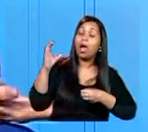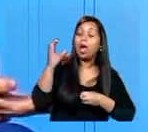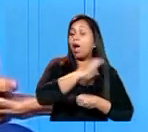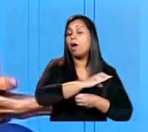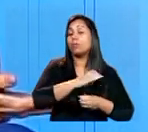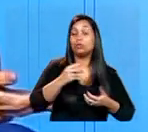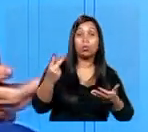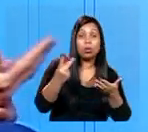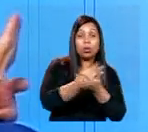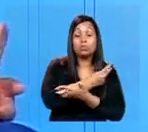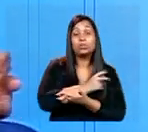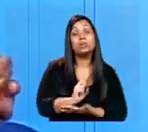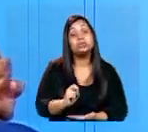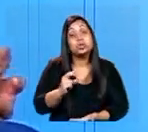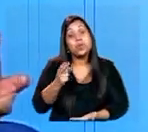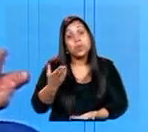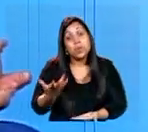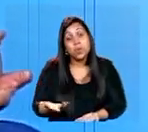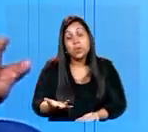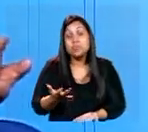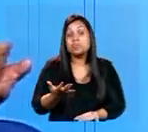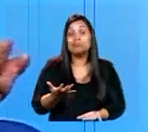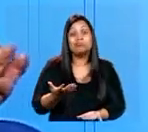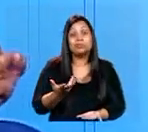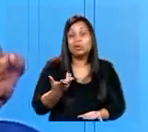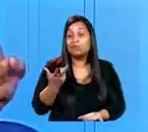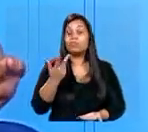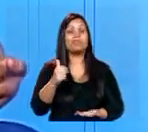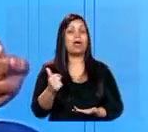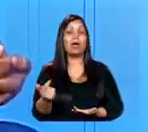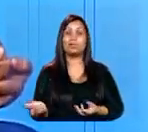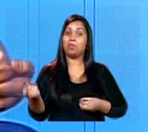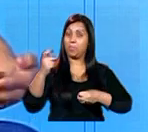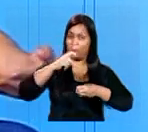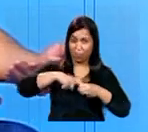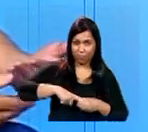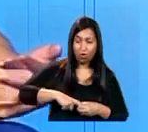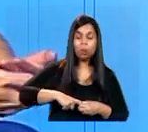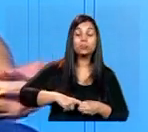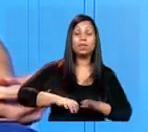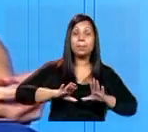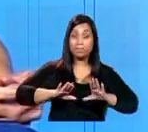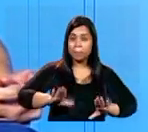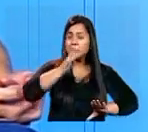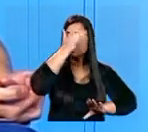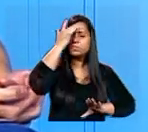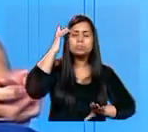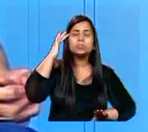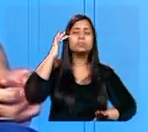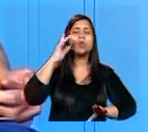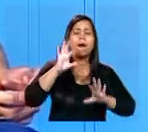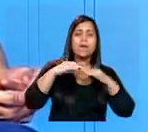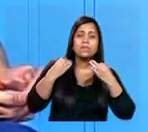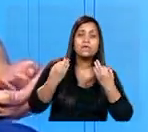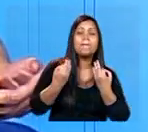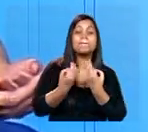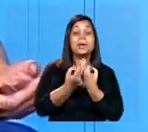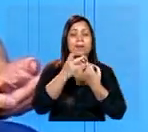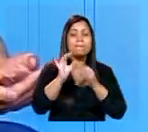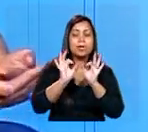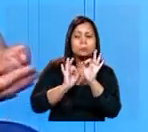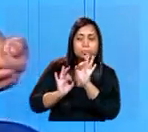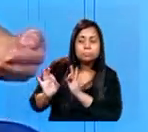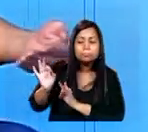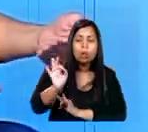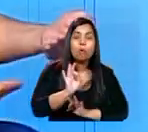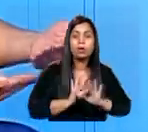acontece mais rápido, ou, infelizmente, quando não vai ocorrer uma reabilitação, mas o paciente a família